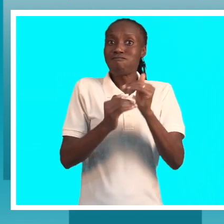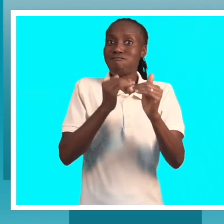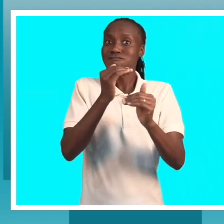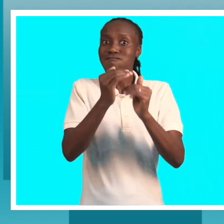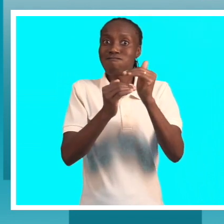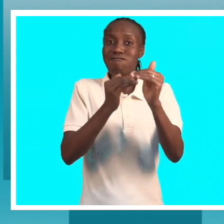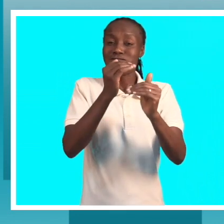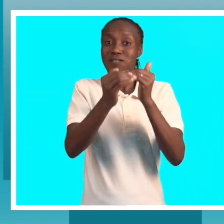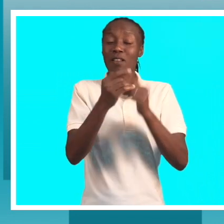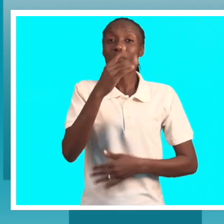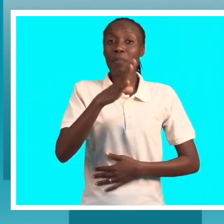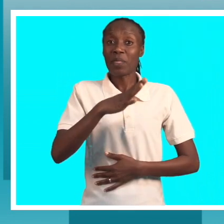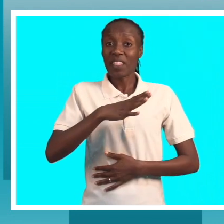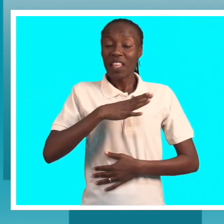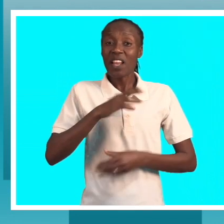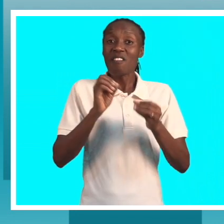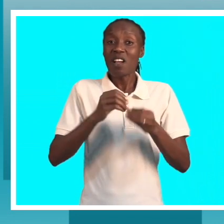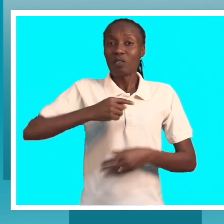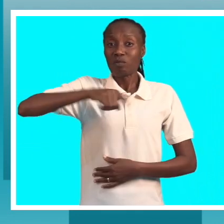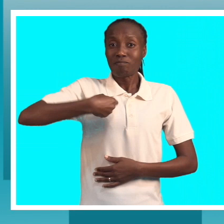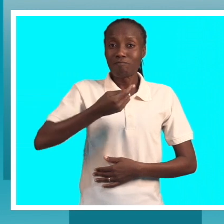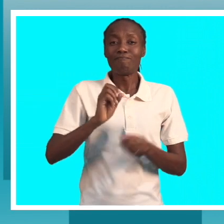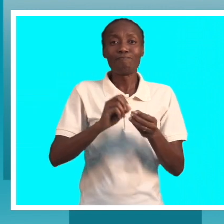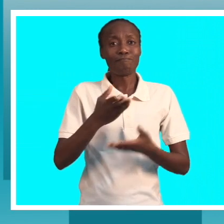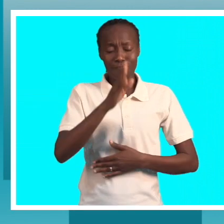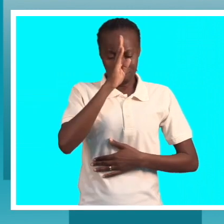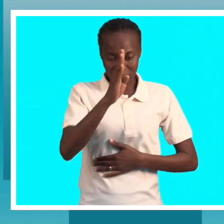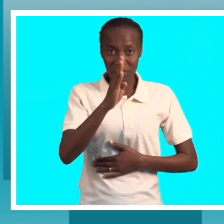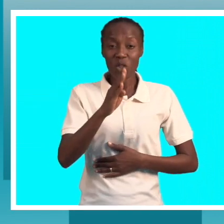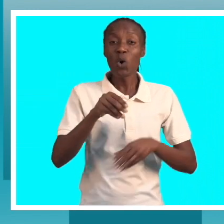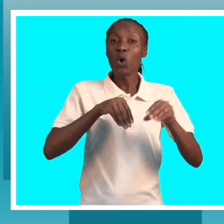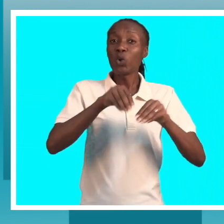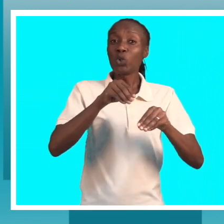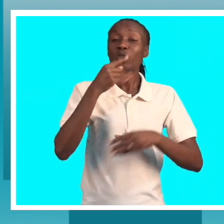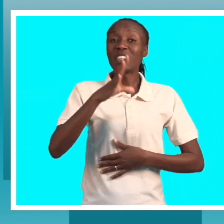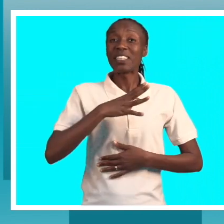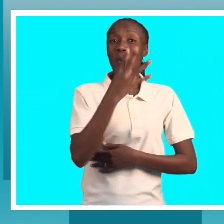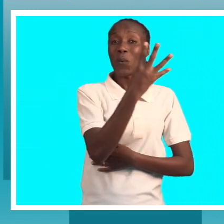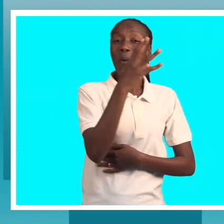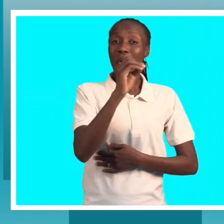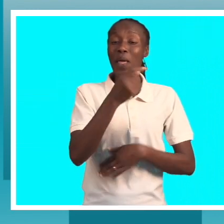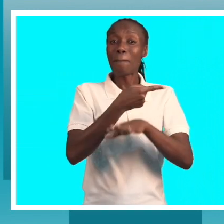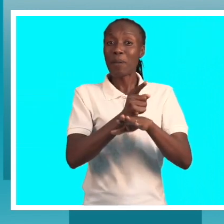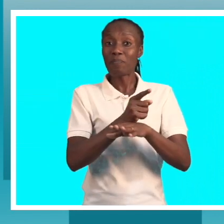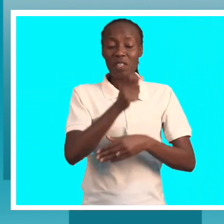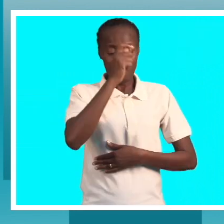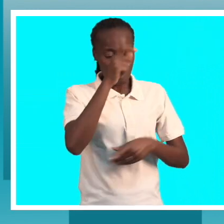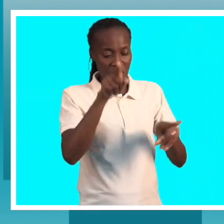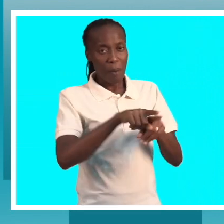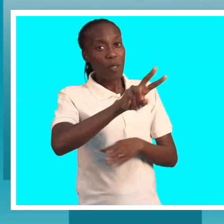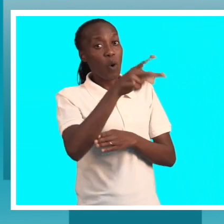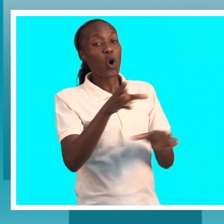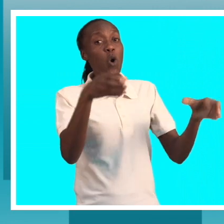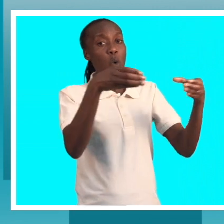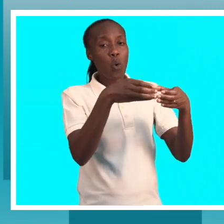mentalidade, com a nossa humildade, e sabemos que o jogo tem 40 minutos, vamos disputar o jogo respeitando os adversários, da